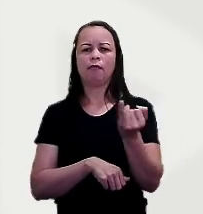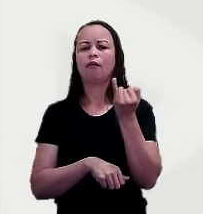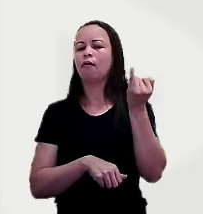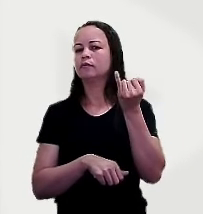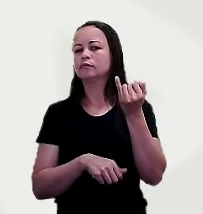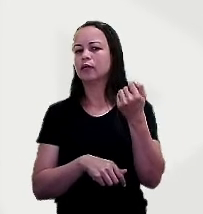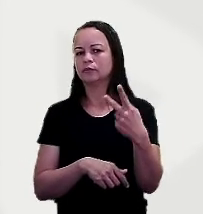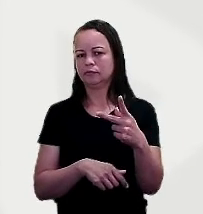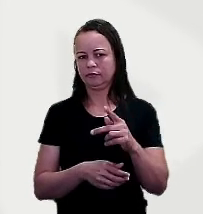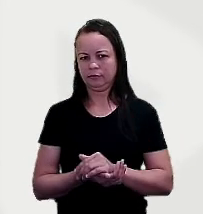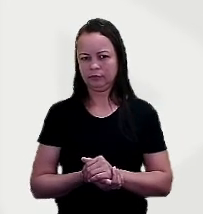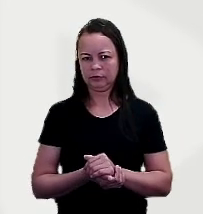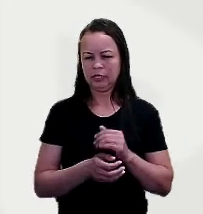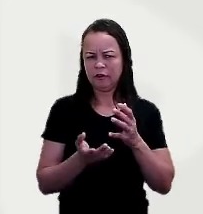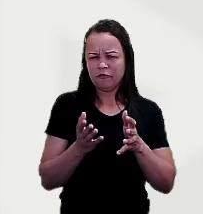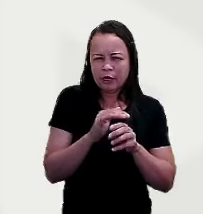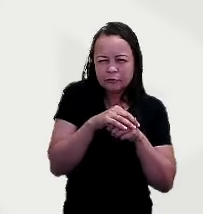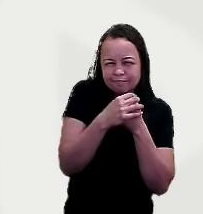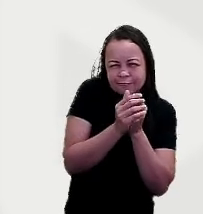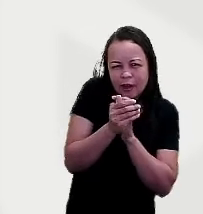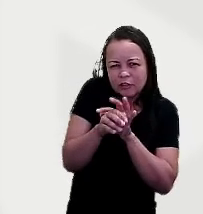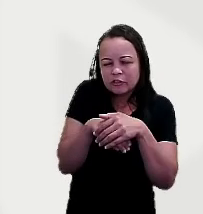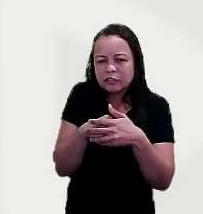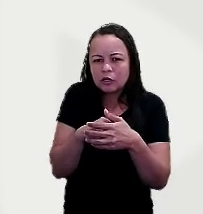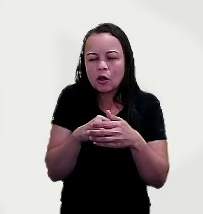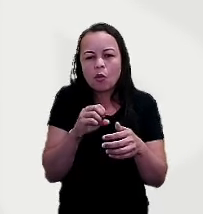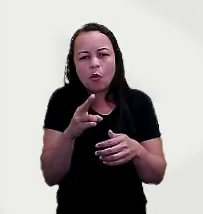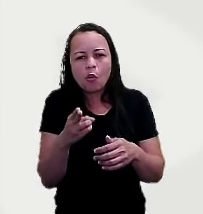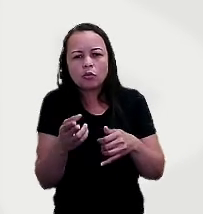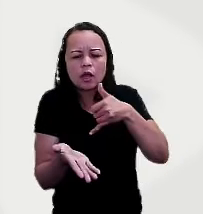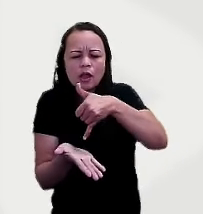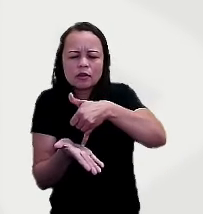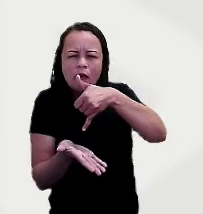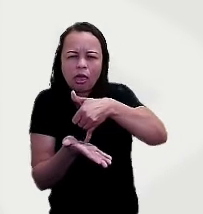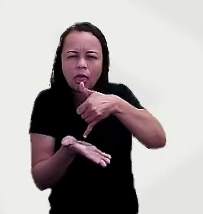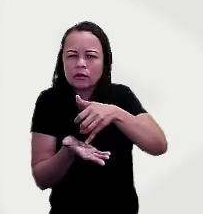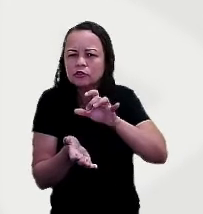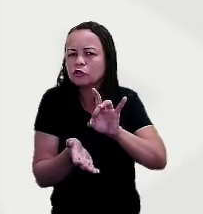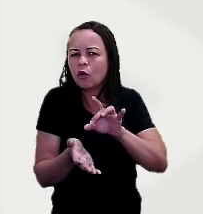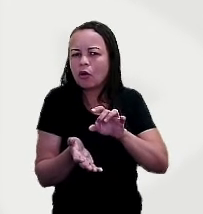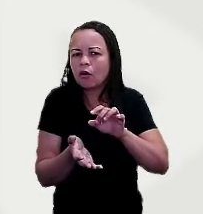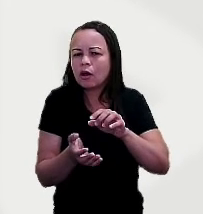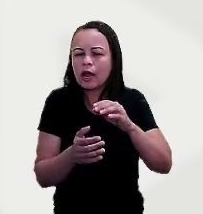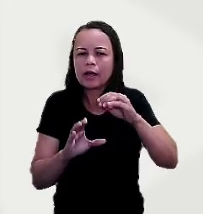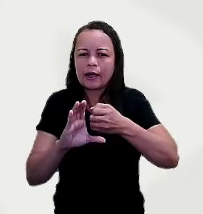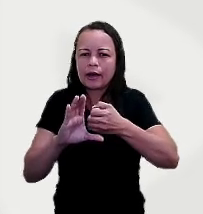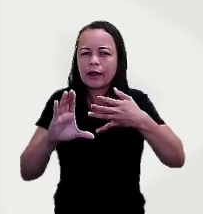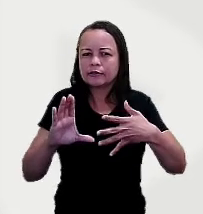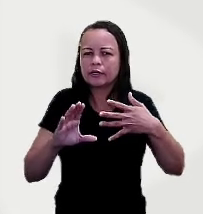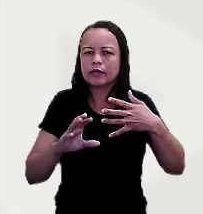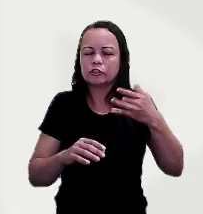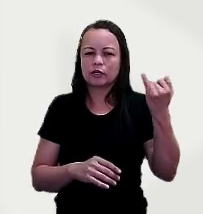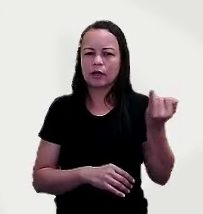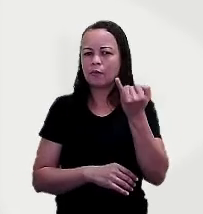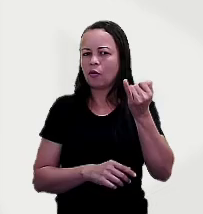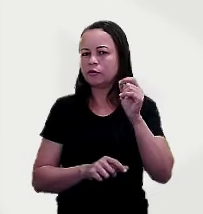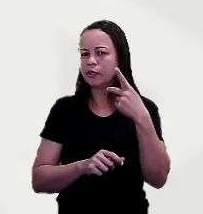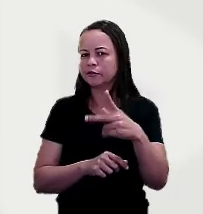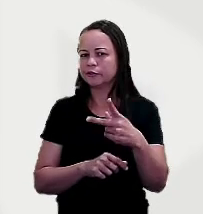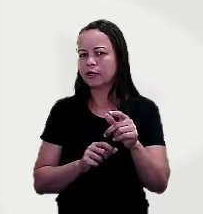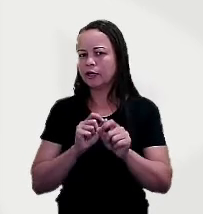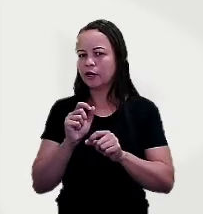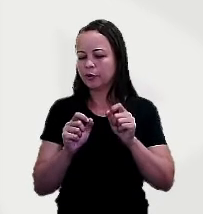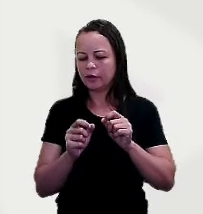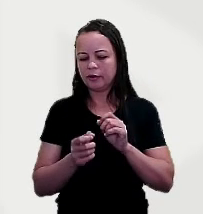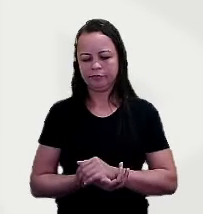É que ele faz travessuras ou que ele possui uma perna só? Qual é a característica mais importante?